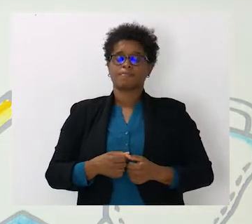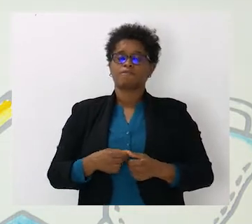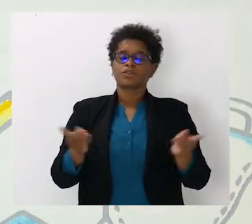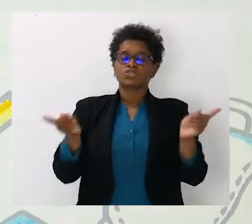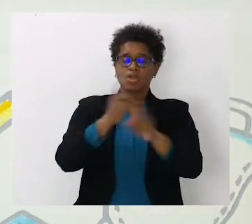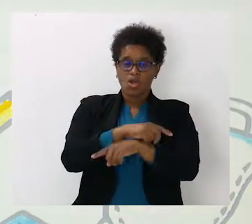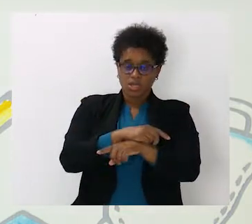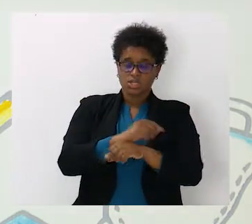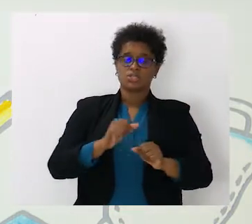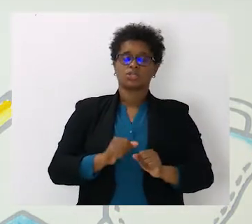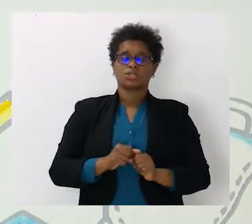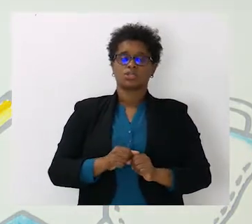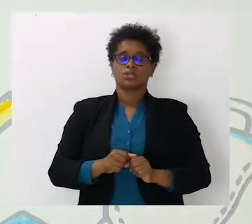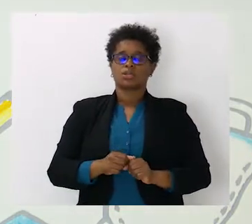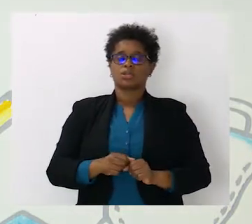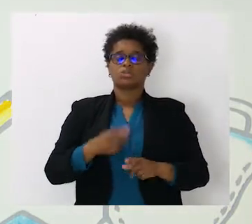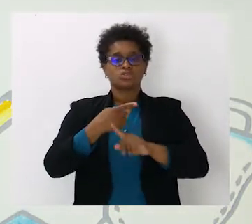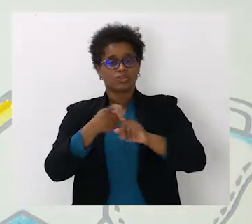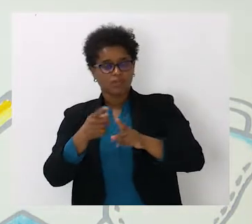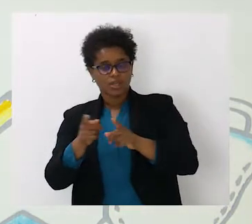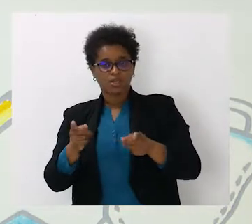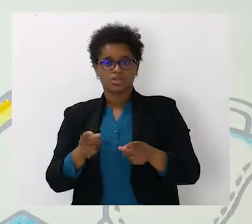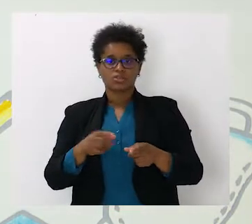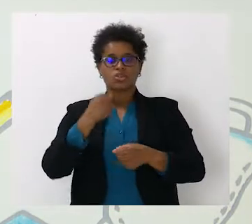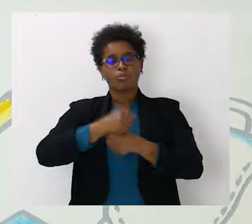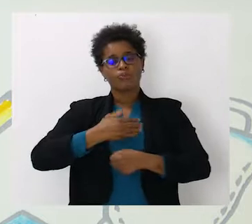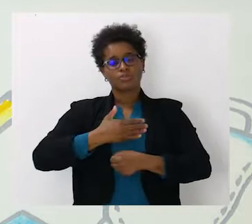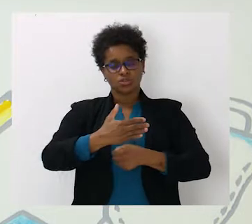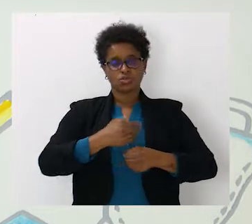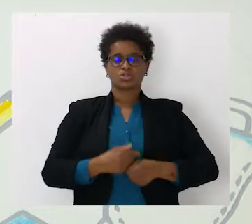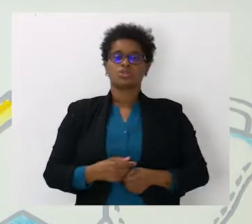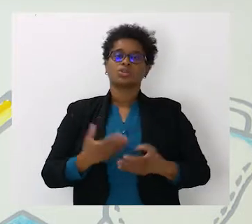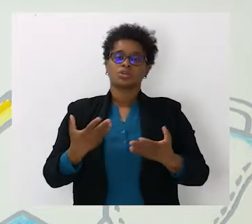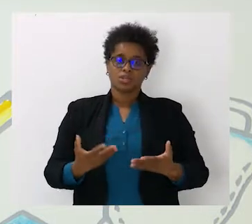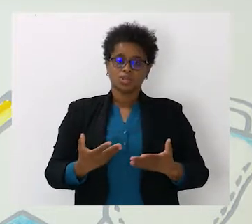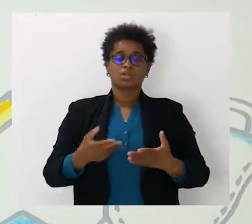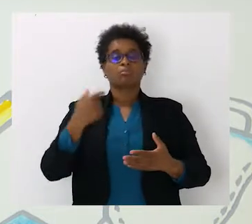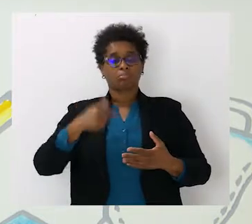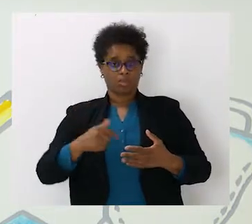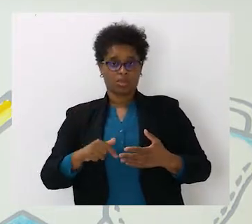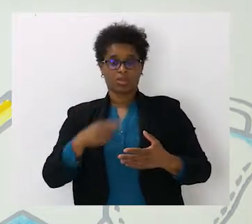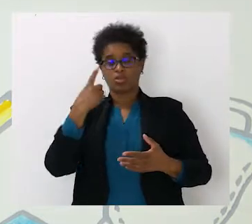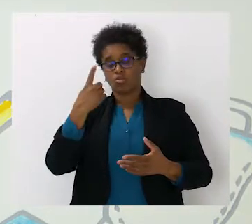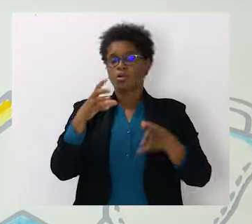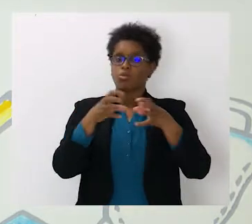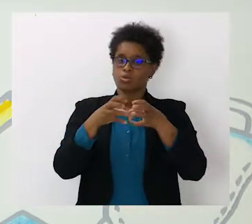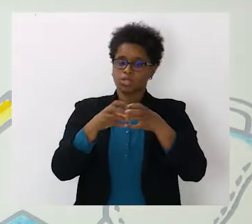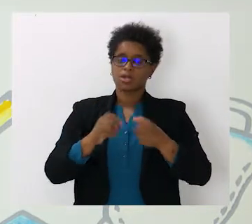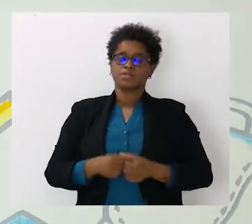das trocas entre diferentes profissões que haviam